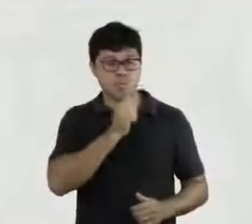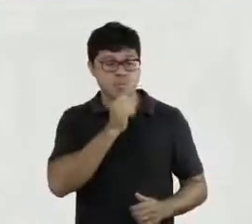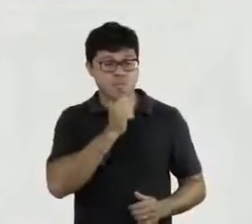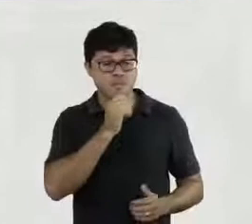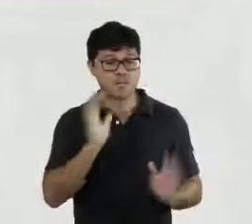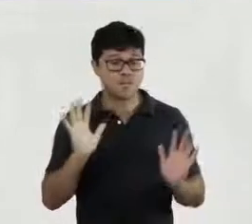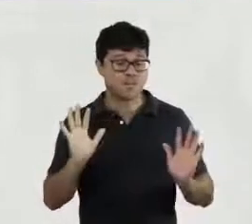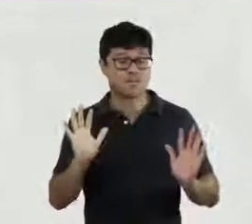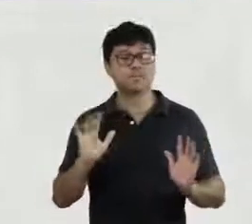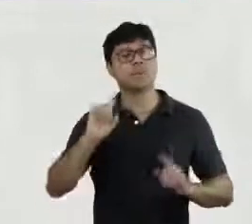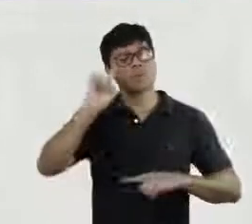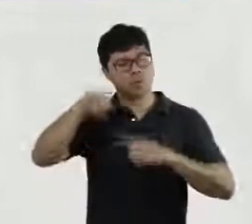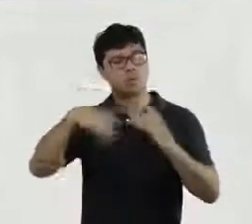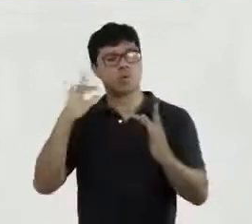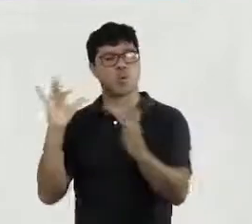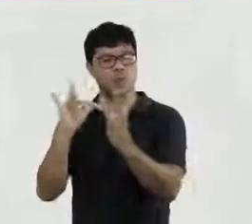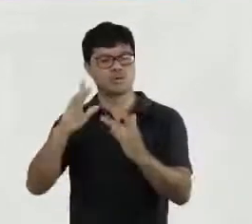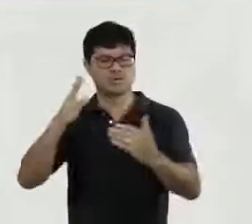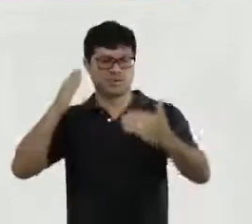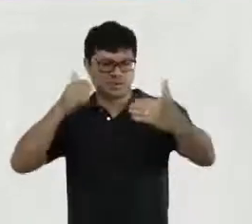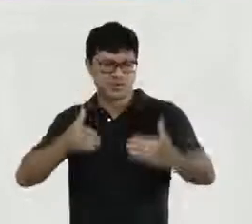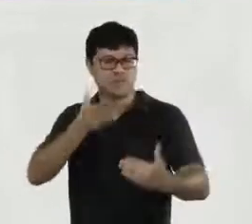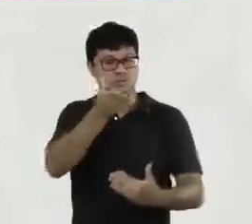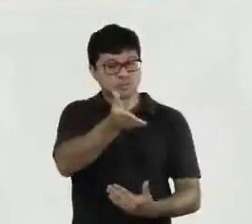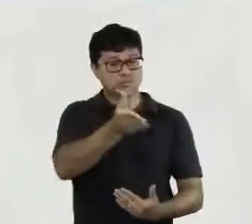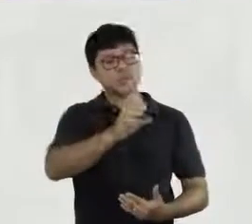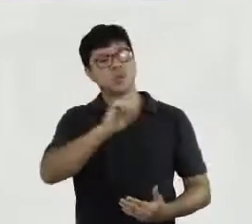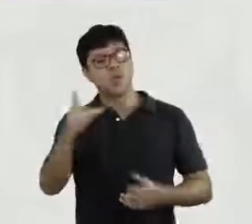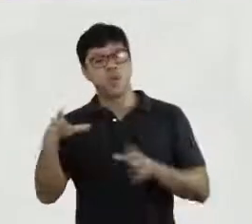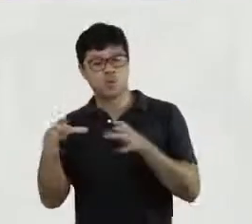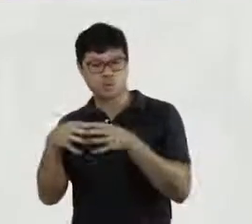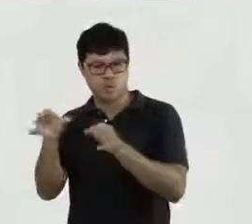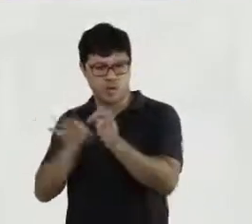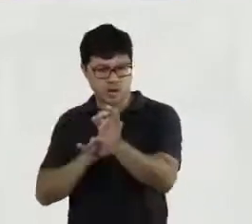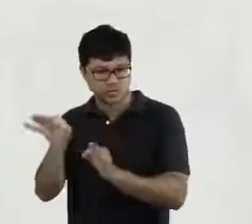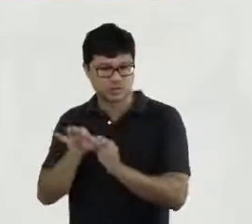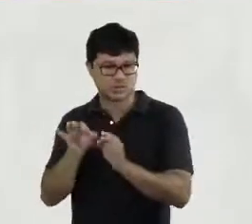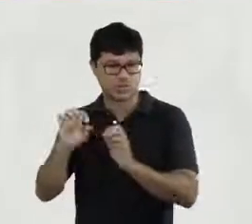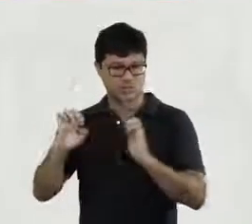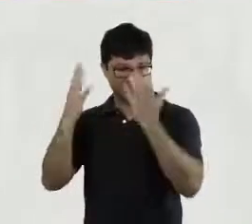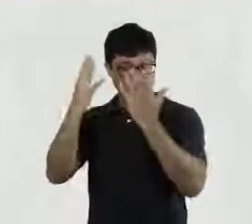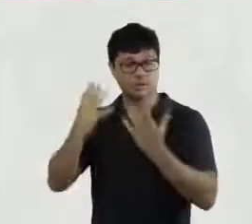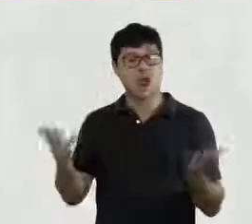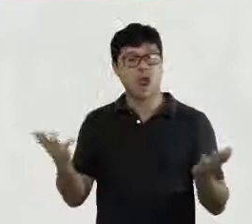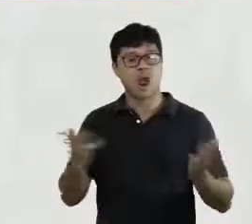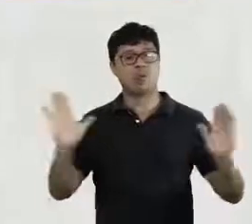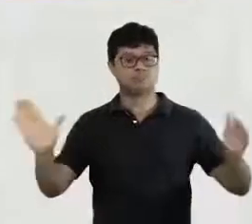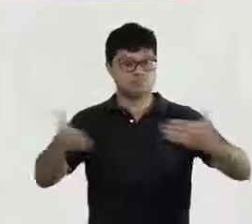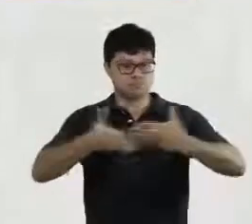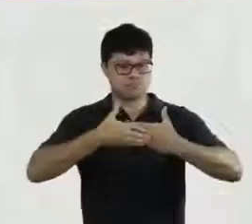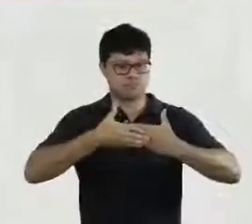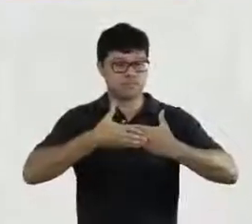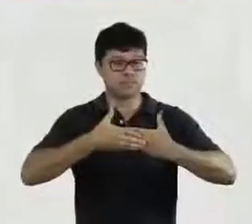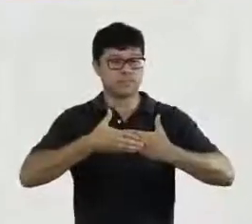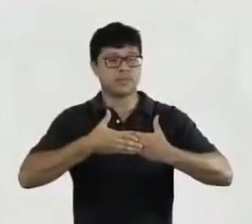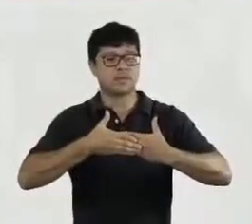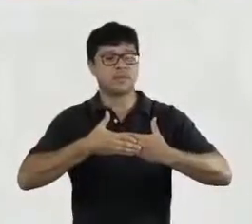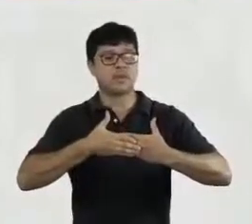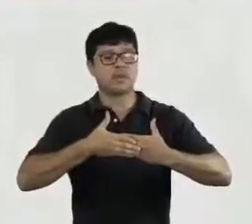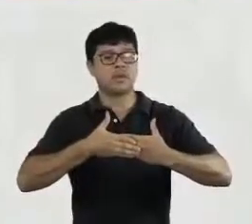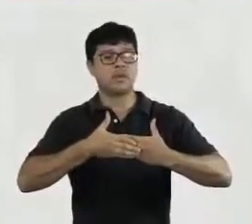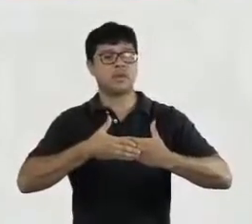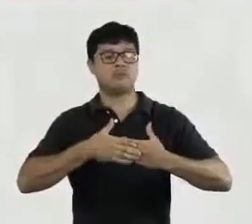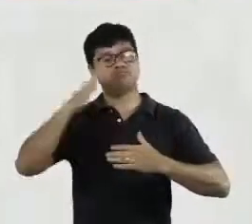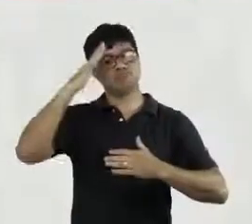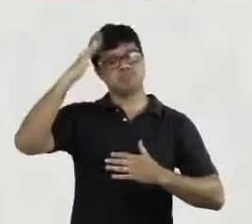Depois, essas pessoas podem entrar em contato diretamente com você ou com os organizadores. Eu gostaria, então, de encerrar com